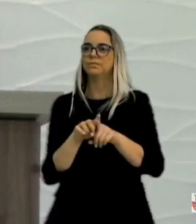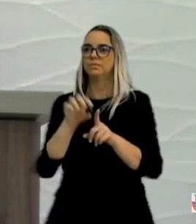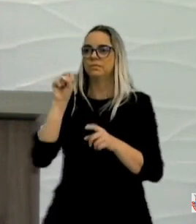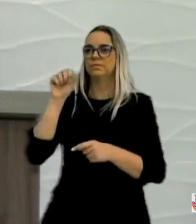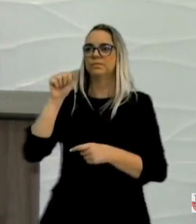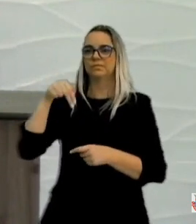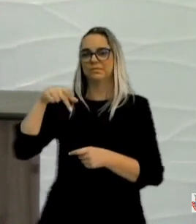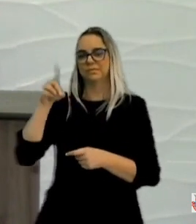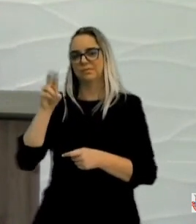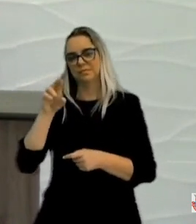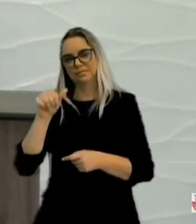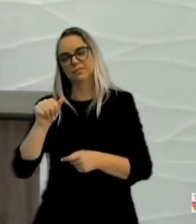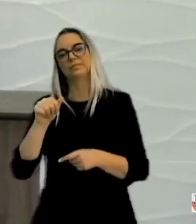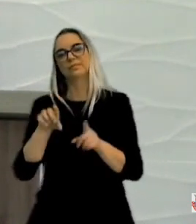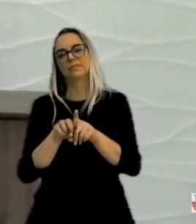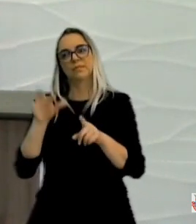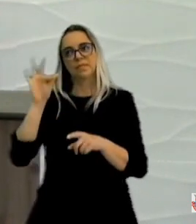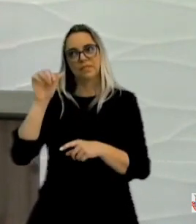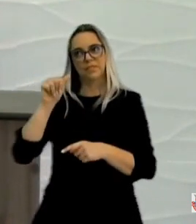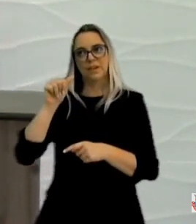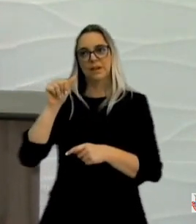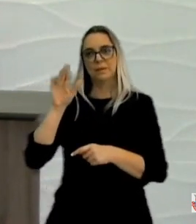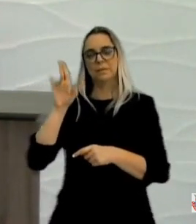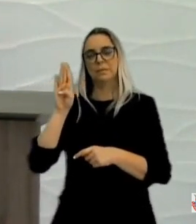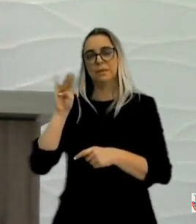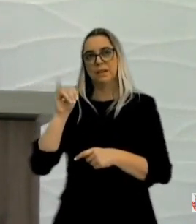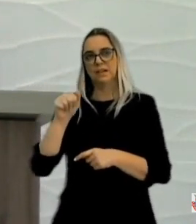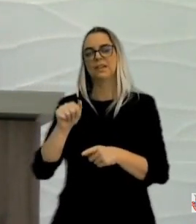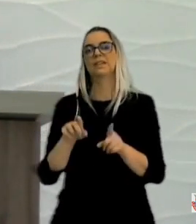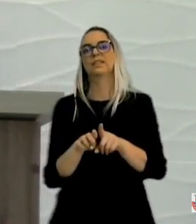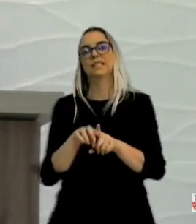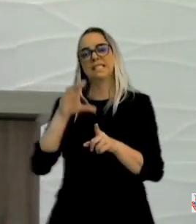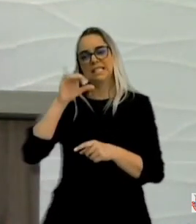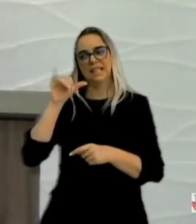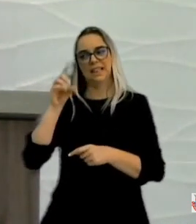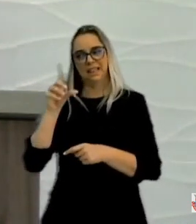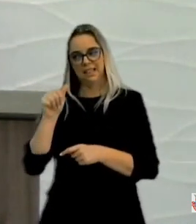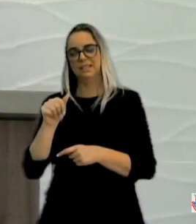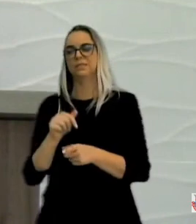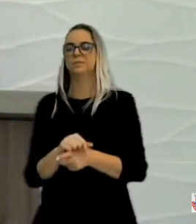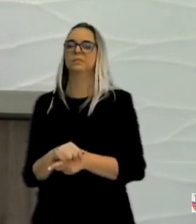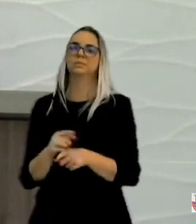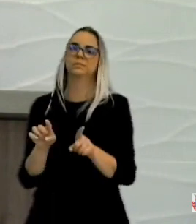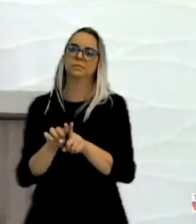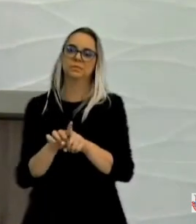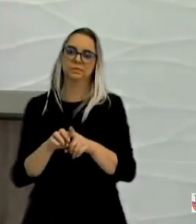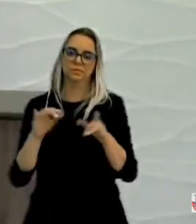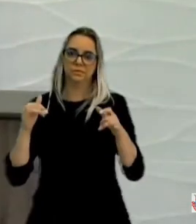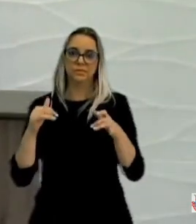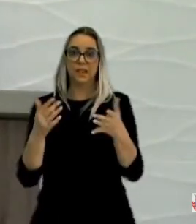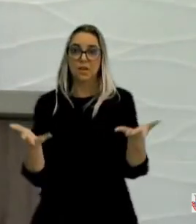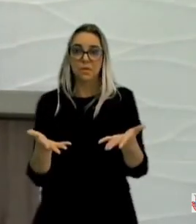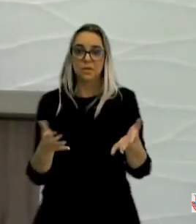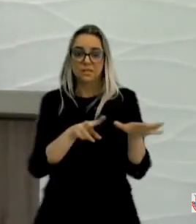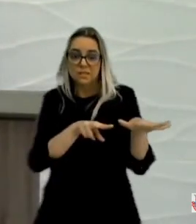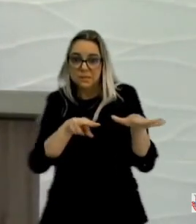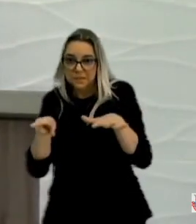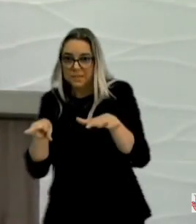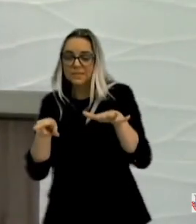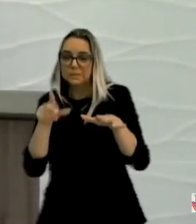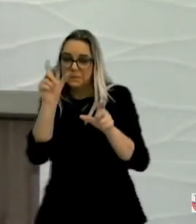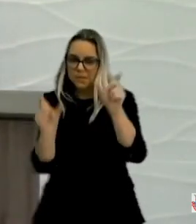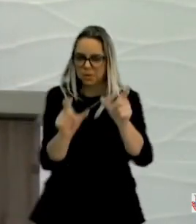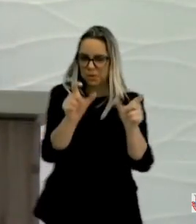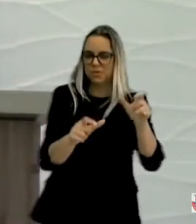do Sítio Armazém, e também a irmã Cida. E falar também dos aniversariantes dessa semana, o qual coloquei em voto